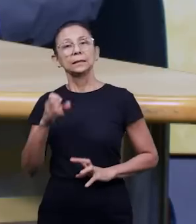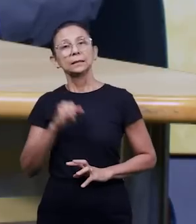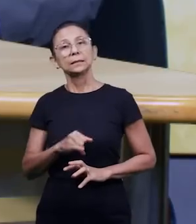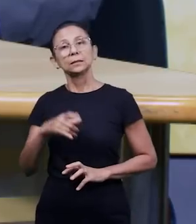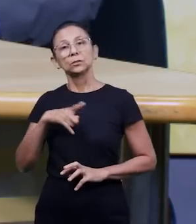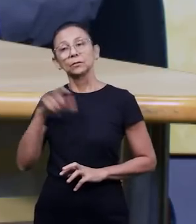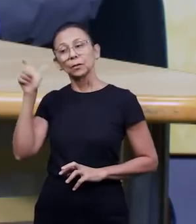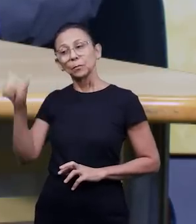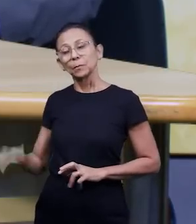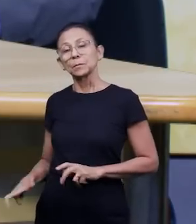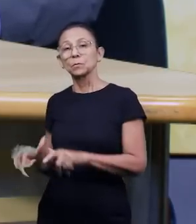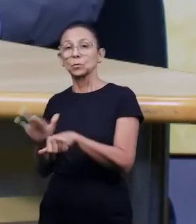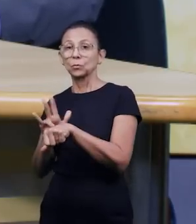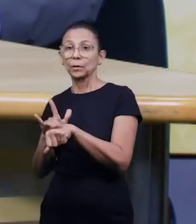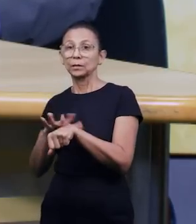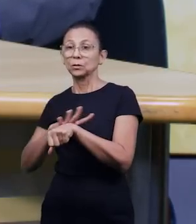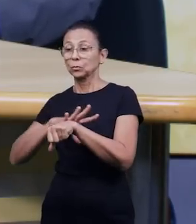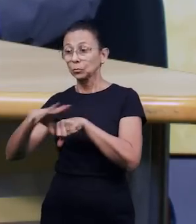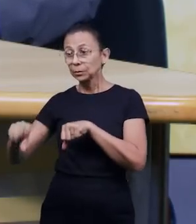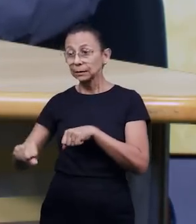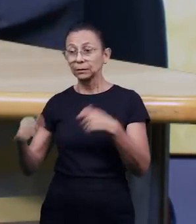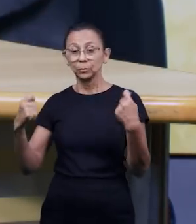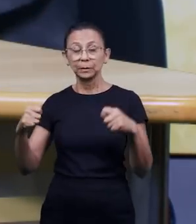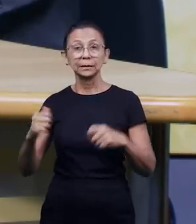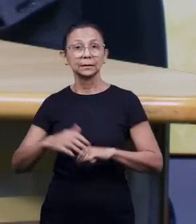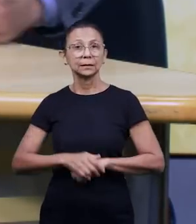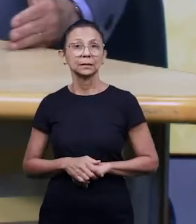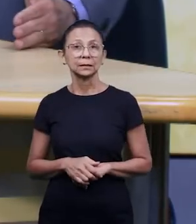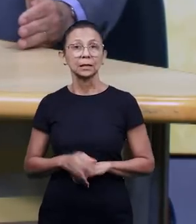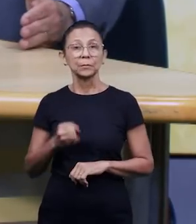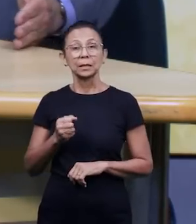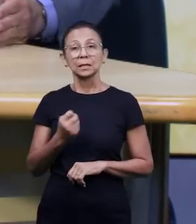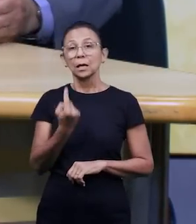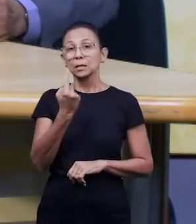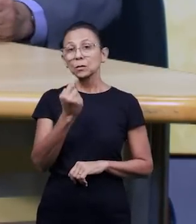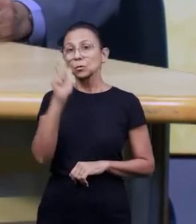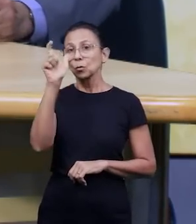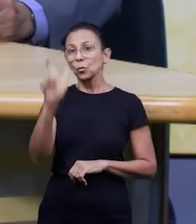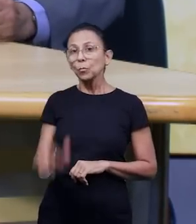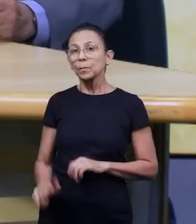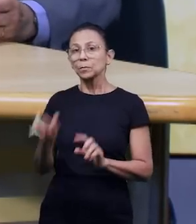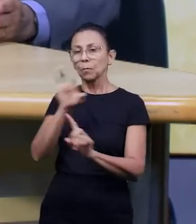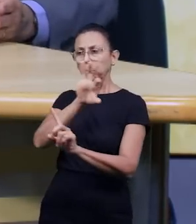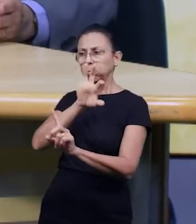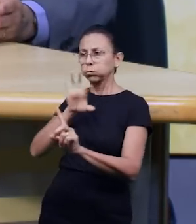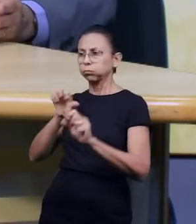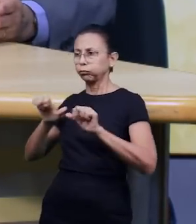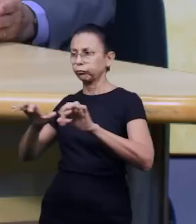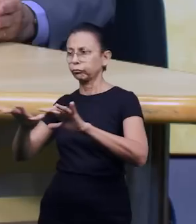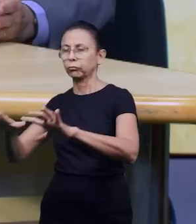saúde espiritual de todos. Se a igreja fosse um clube social, tá tudo